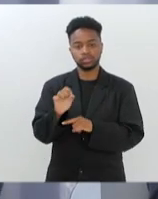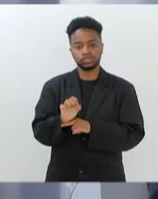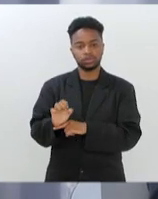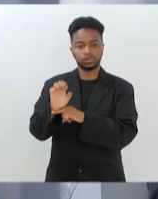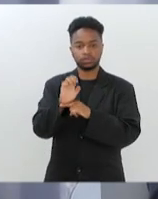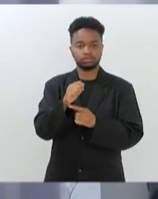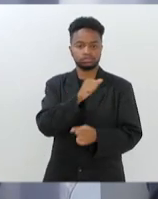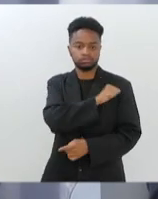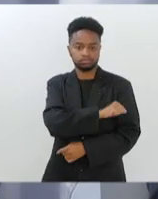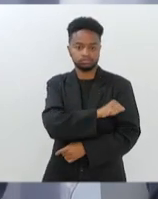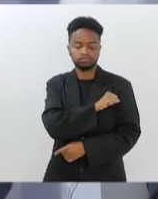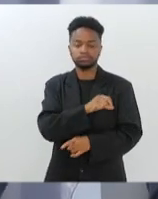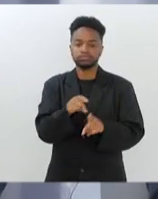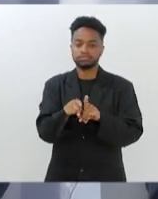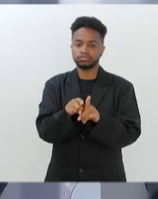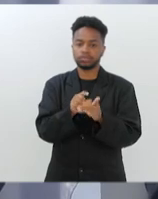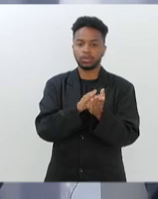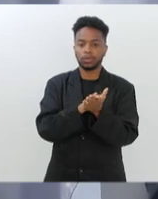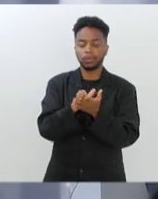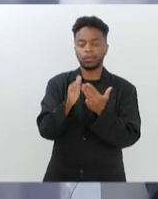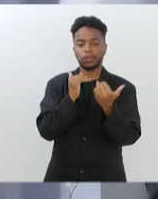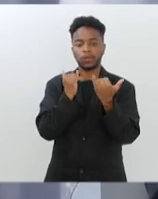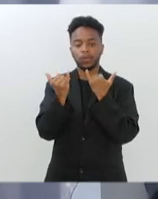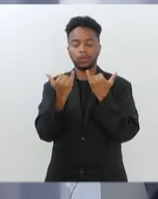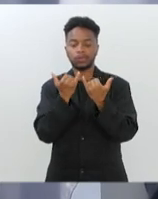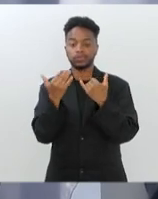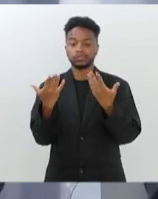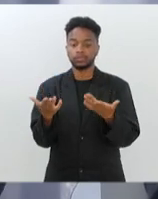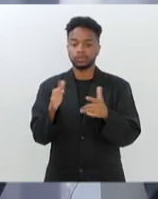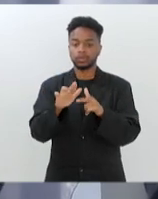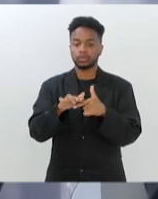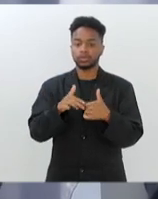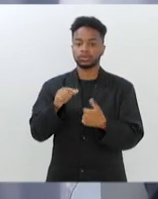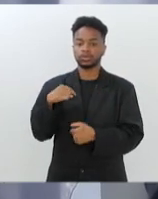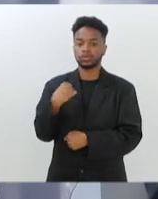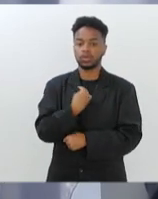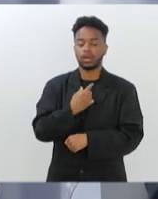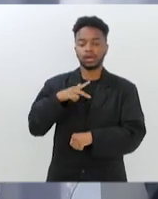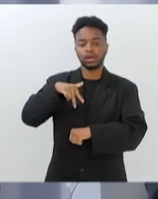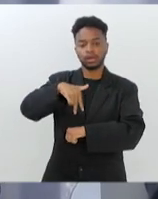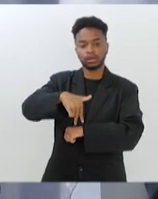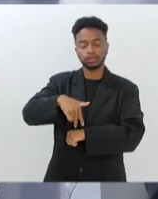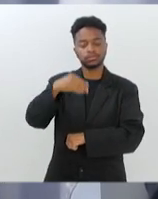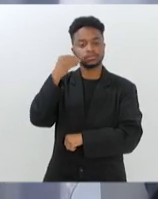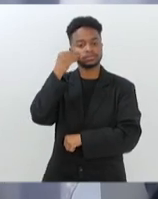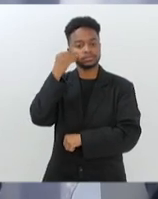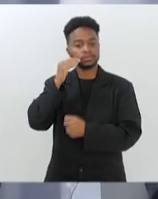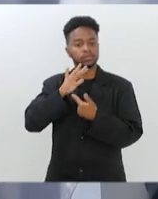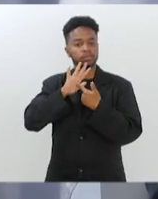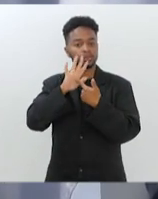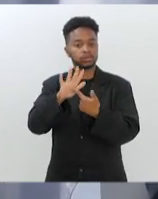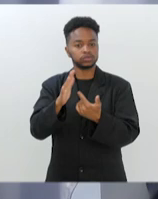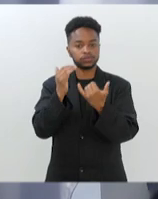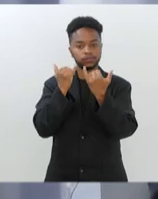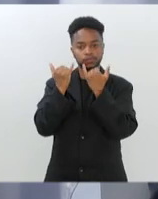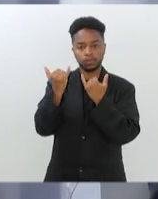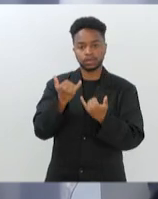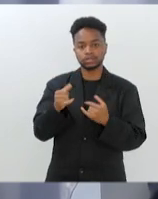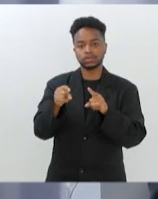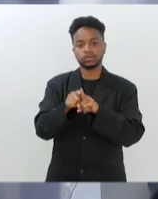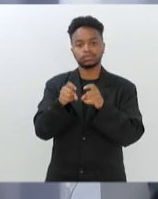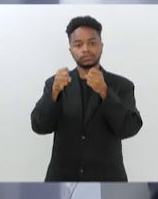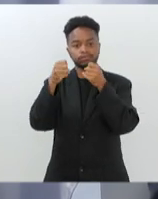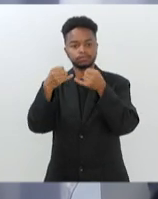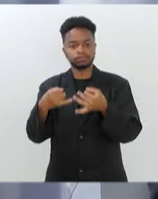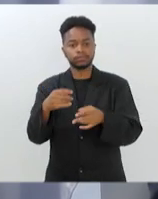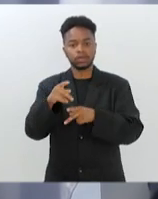publicidad então por isso é que nós estamos aqui querendo trazer à luz e esclarecer pra população